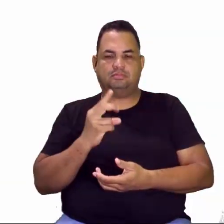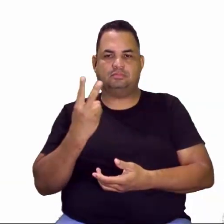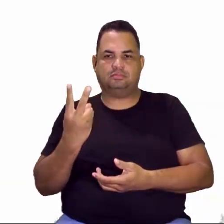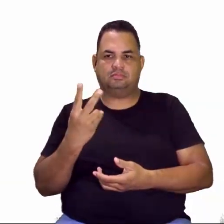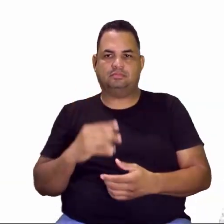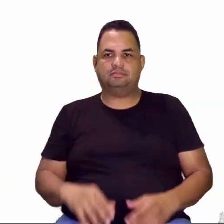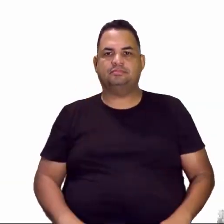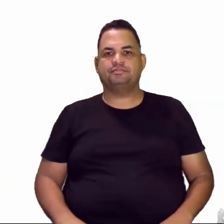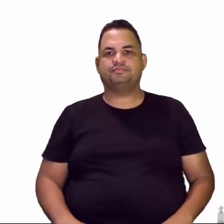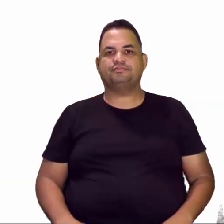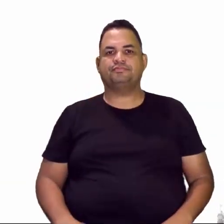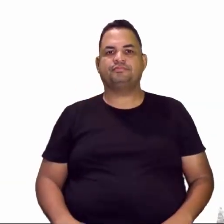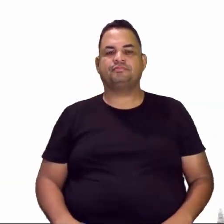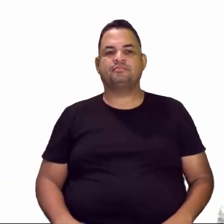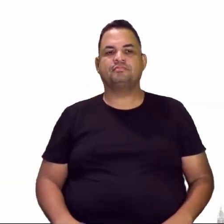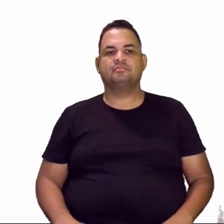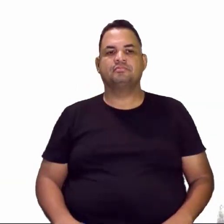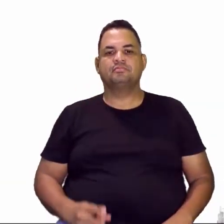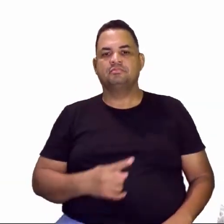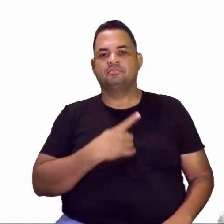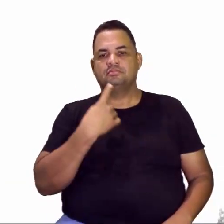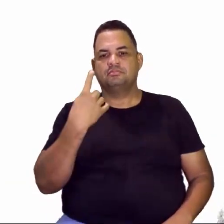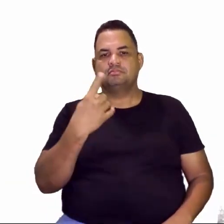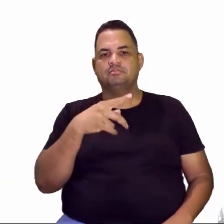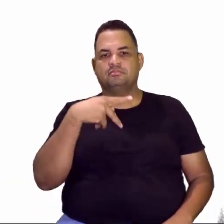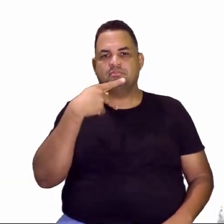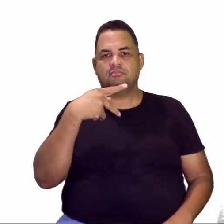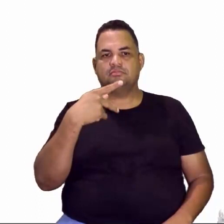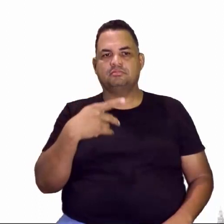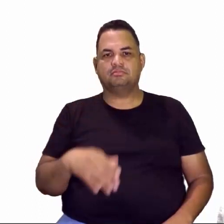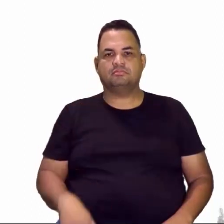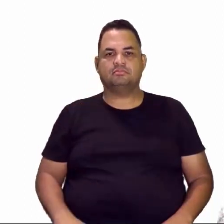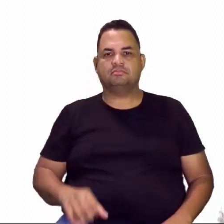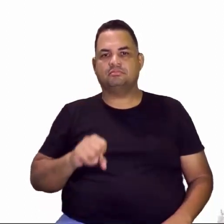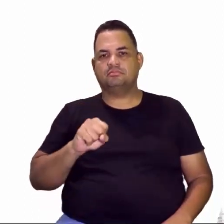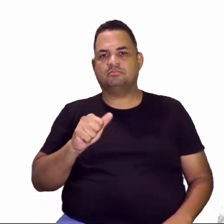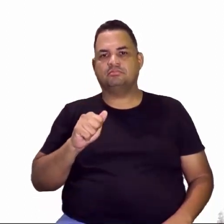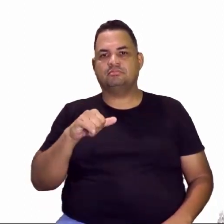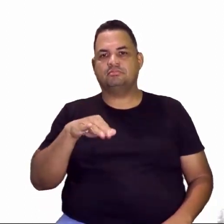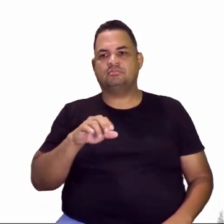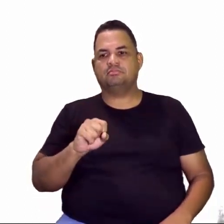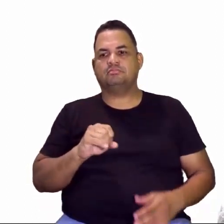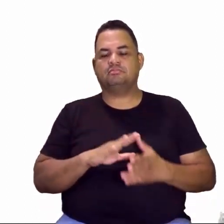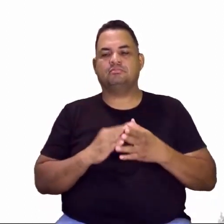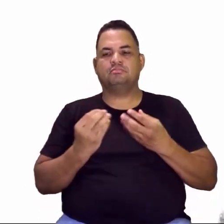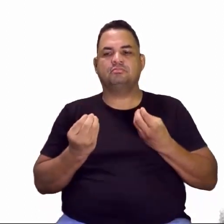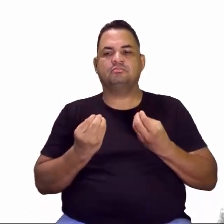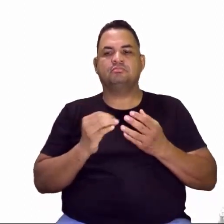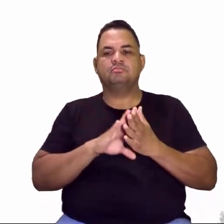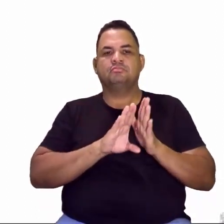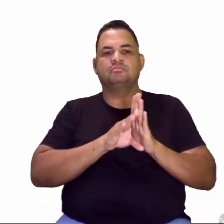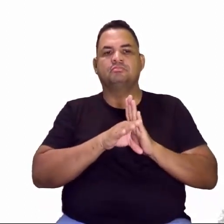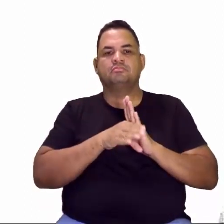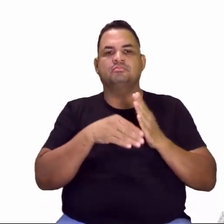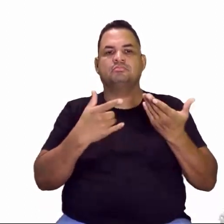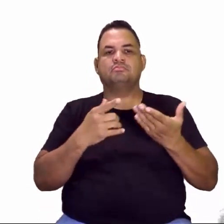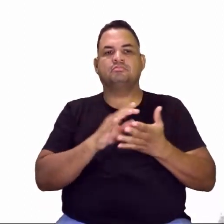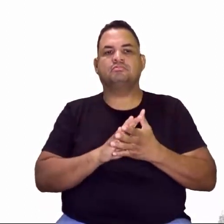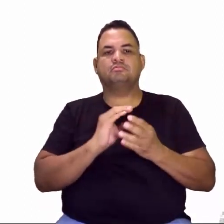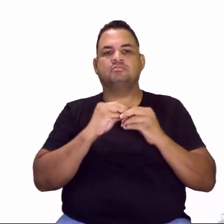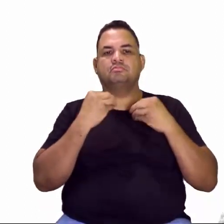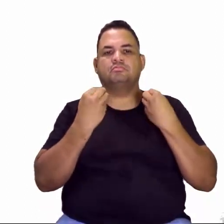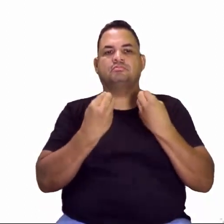36.2. Aqui, pessoal, nós estamos falando sobre os sais. E como definição, nós temos que